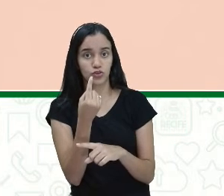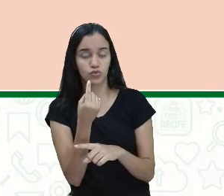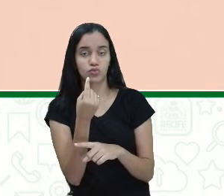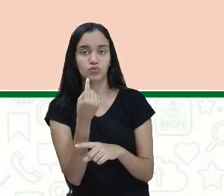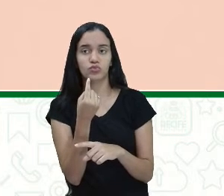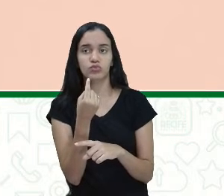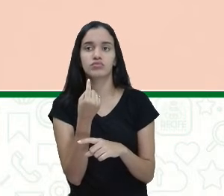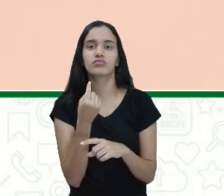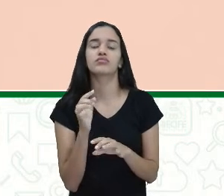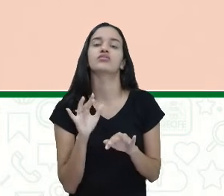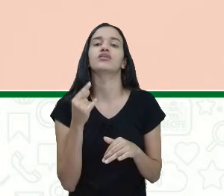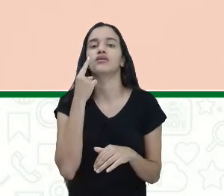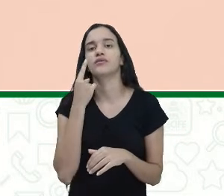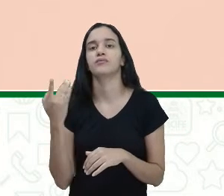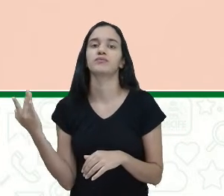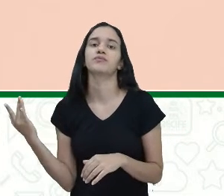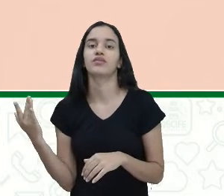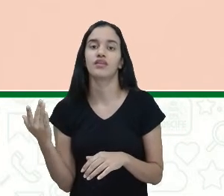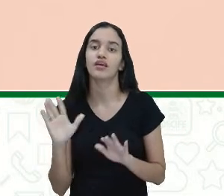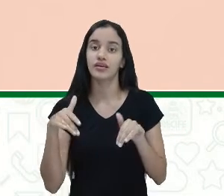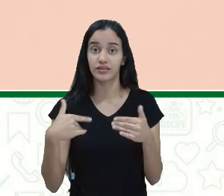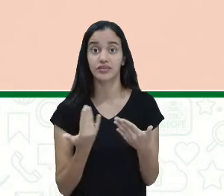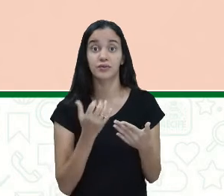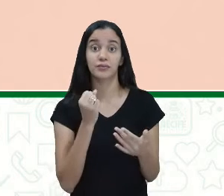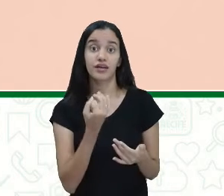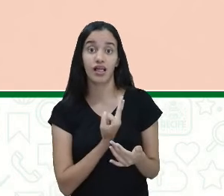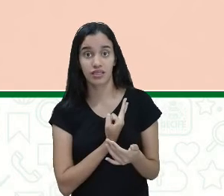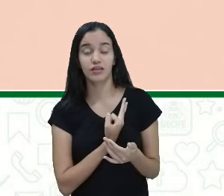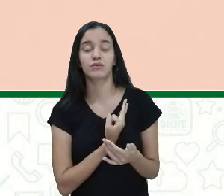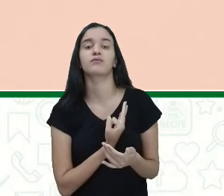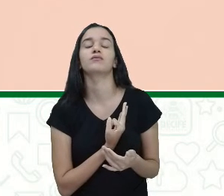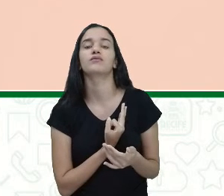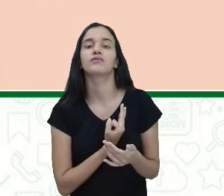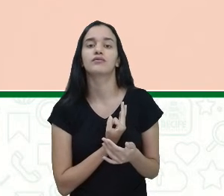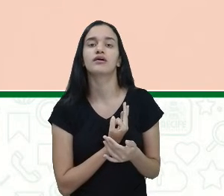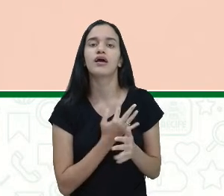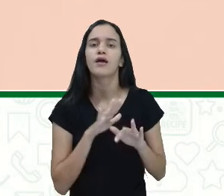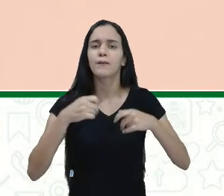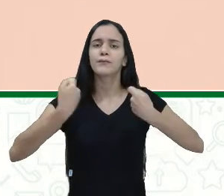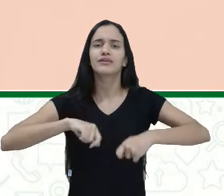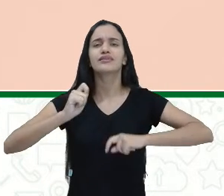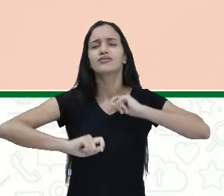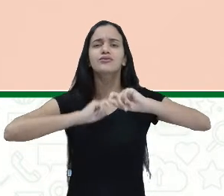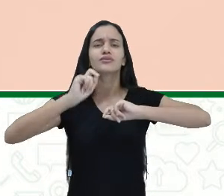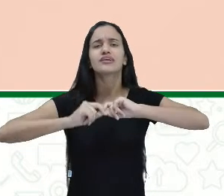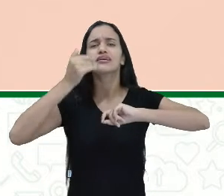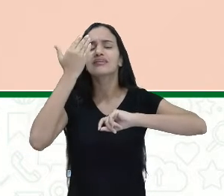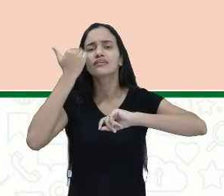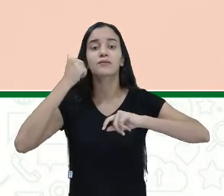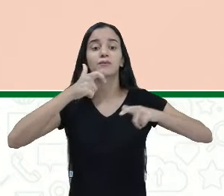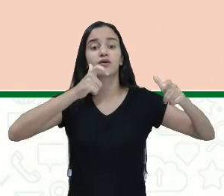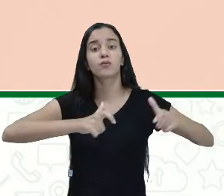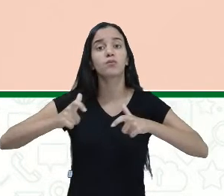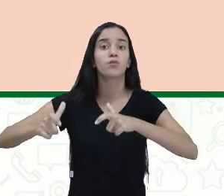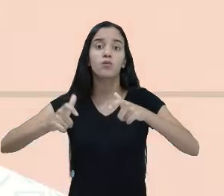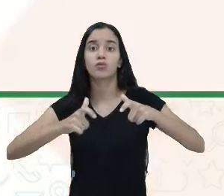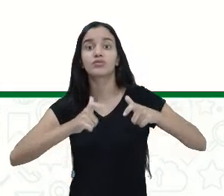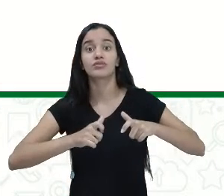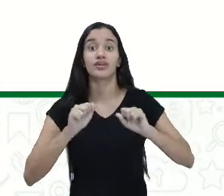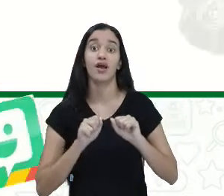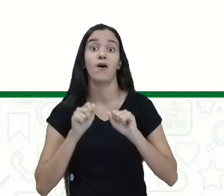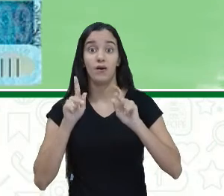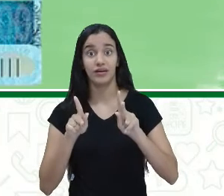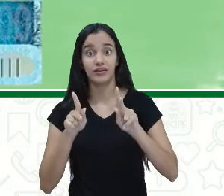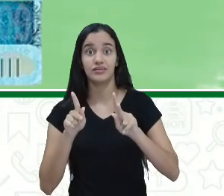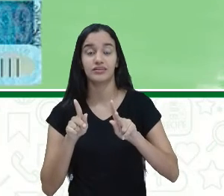1931. Certo? Então, para decompor, eu preciso saber esse posicionamento. Ok?